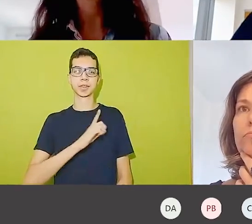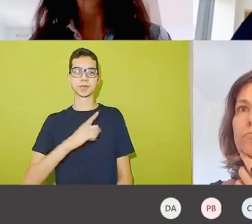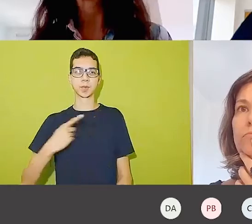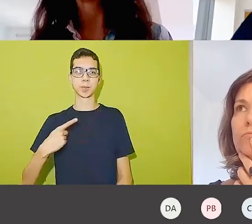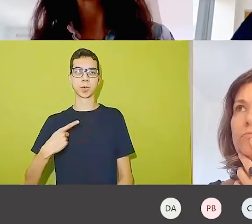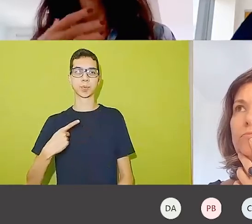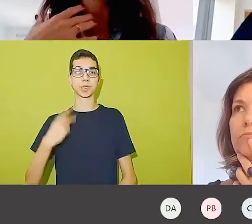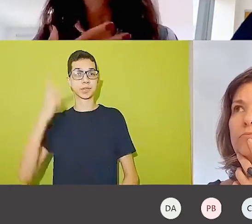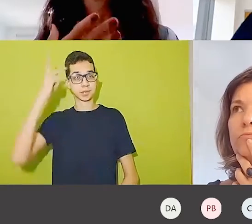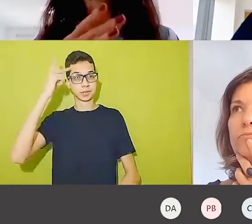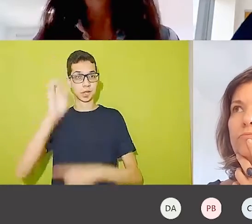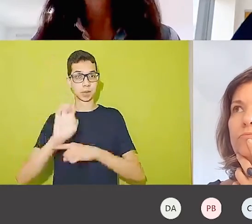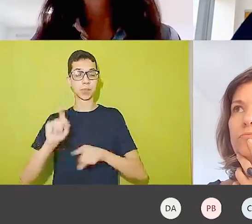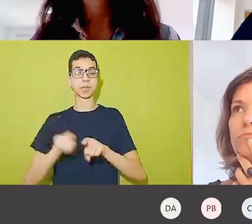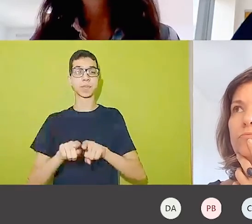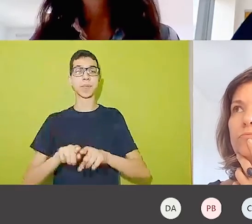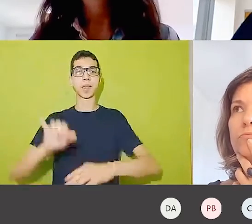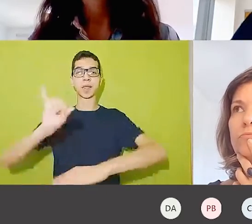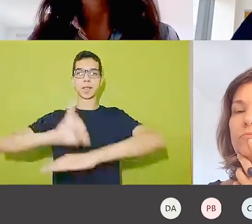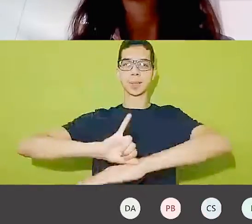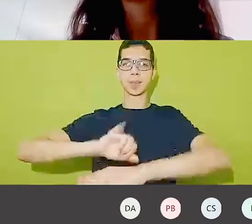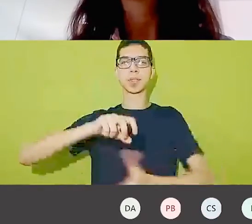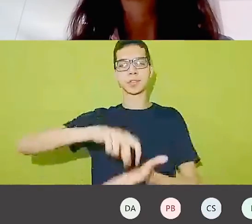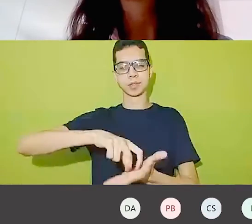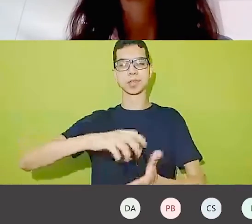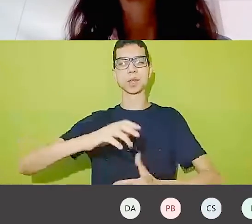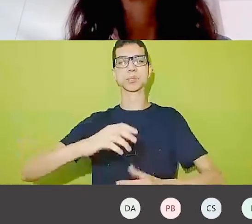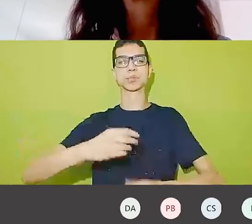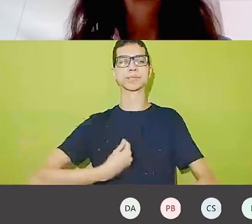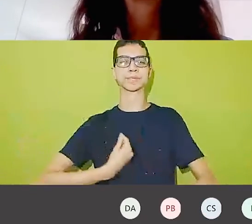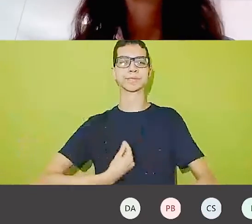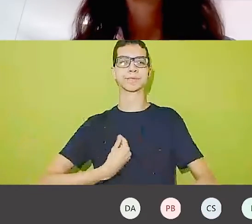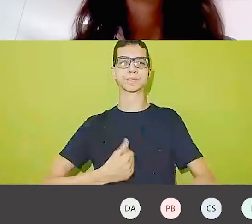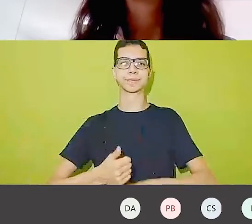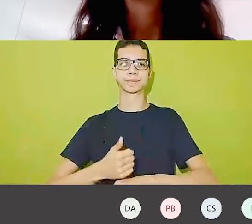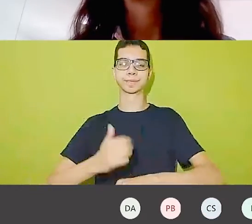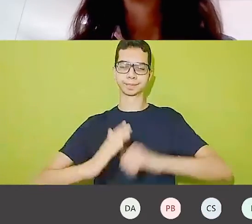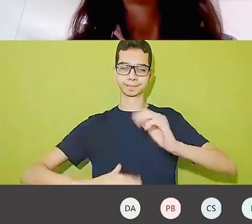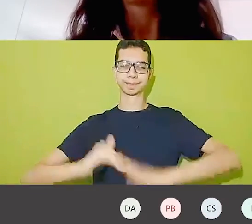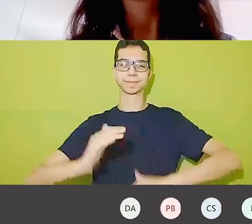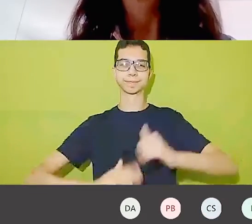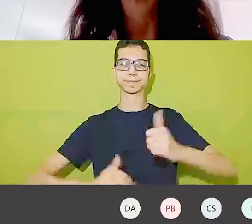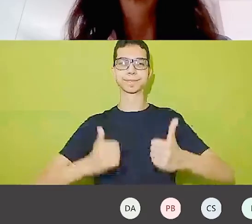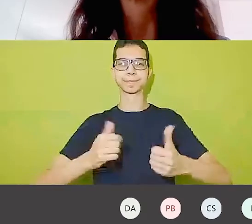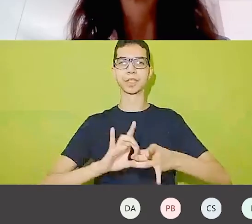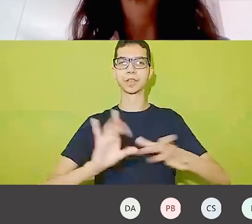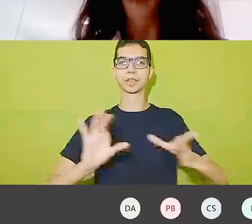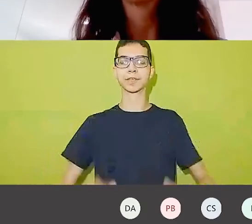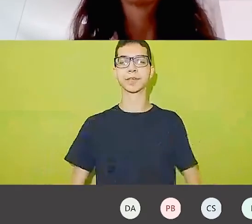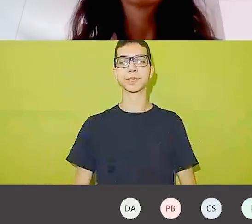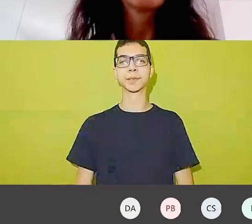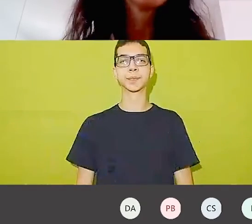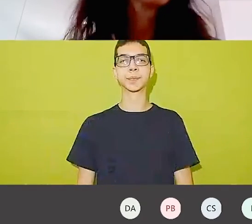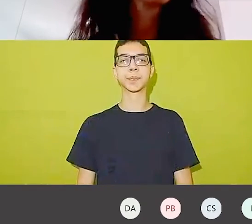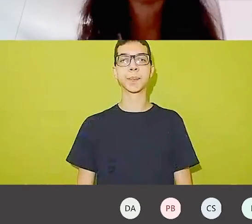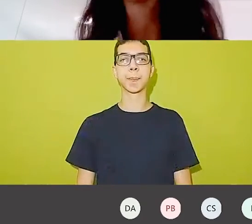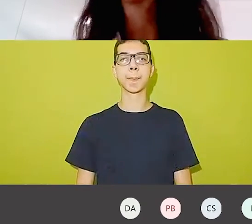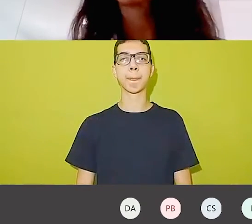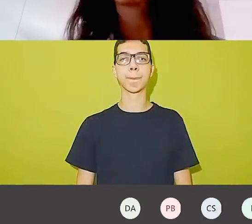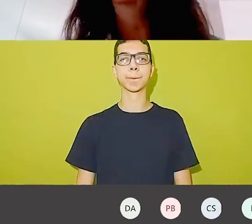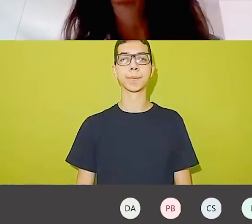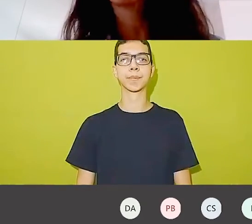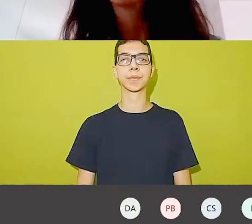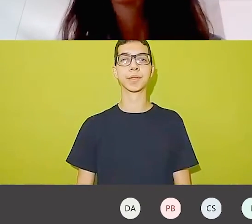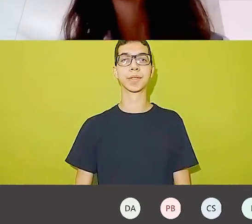na região central. Kátia, a palavra é sua. A Kátia que tem, sim, é uma